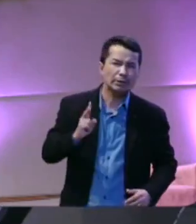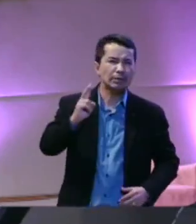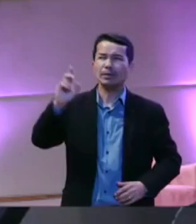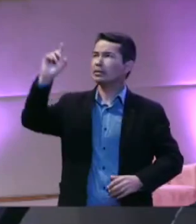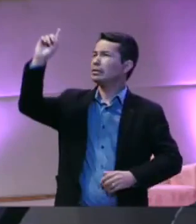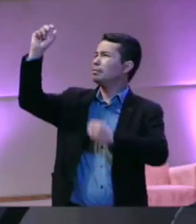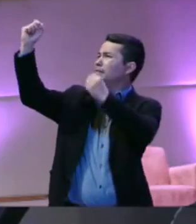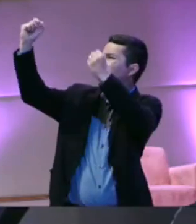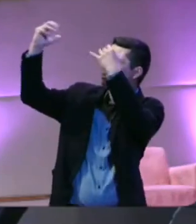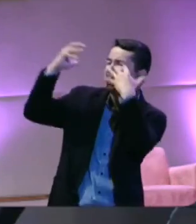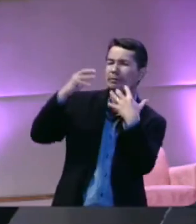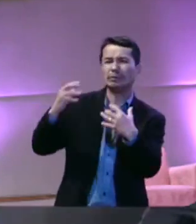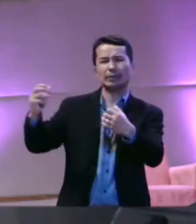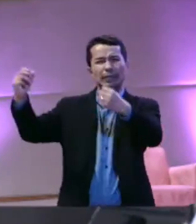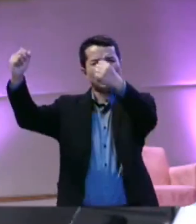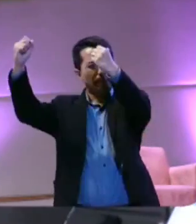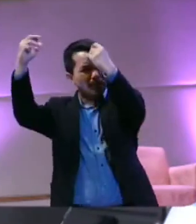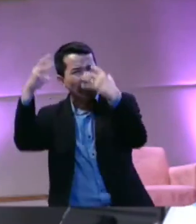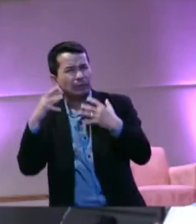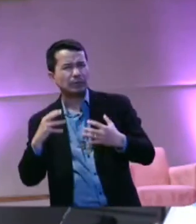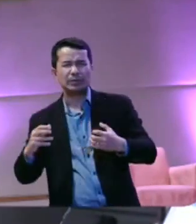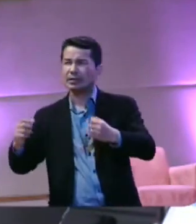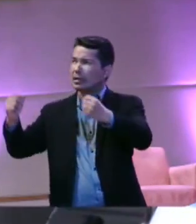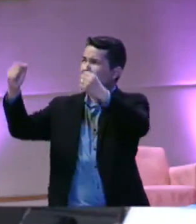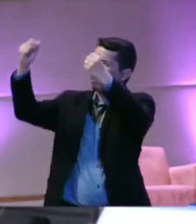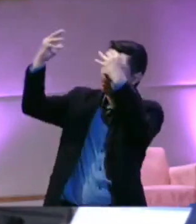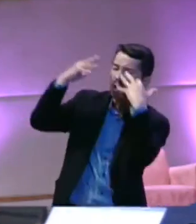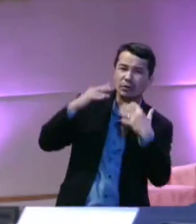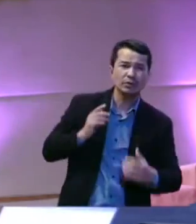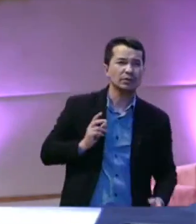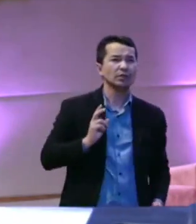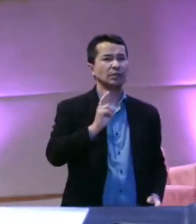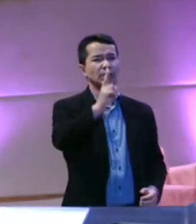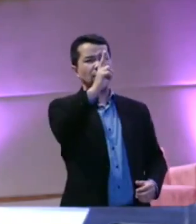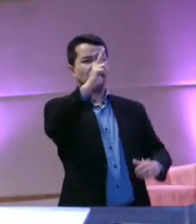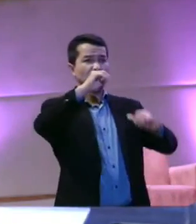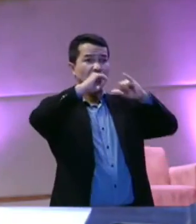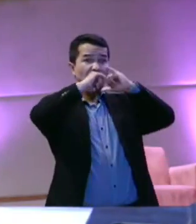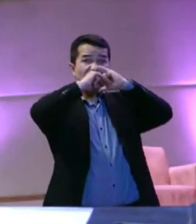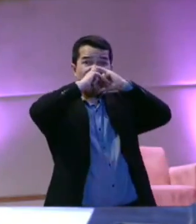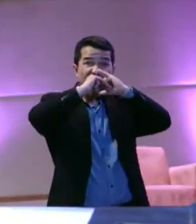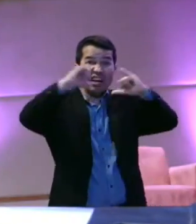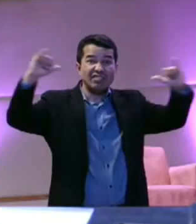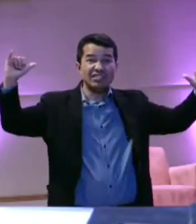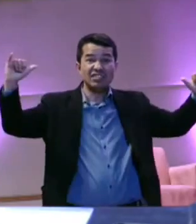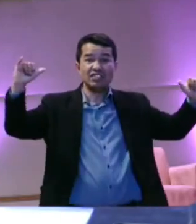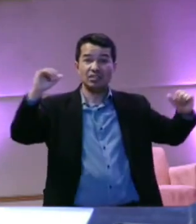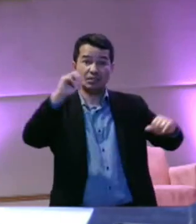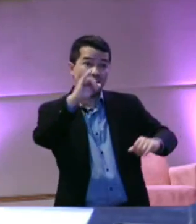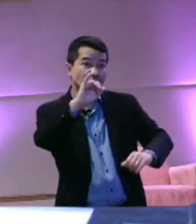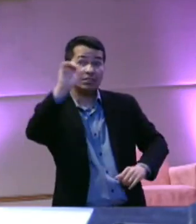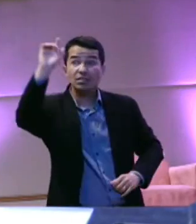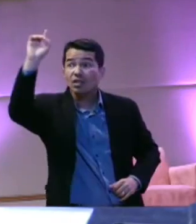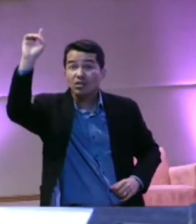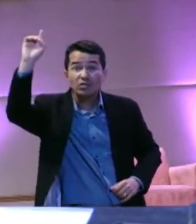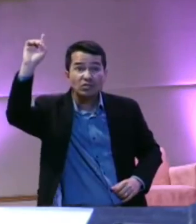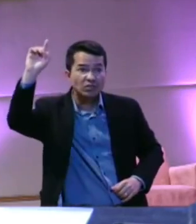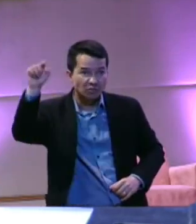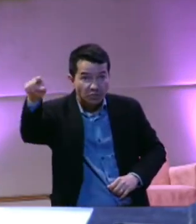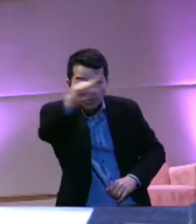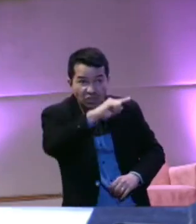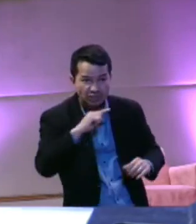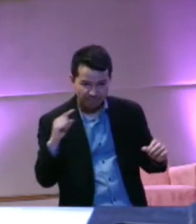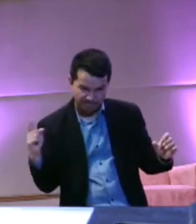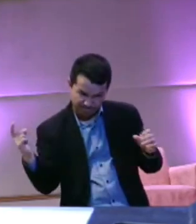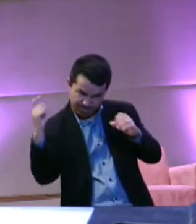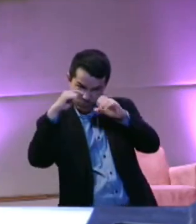coração. Querida igreja, o tempo da visitação de Deus, ela traz de volta esse primeiro amor. Esse